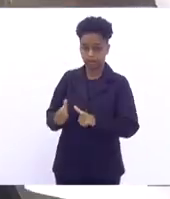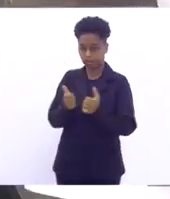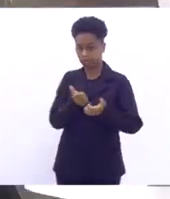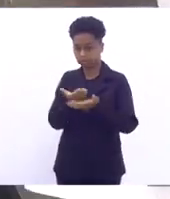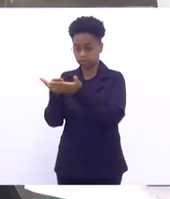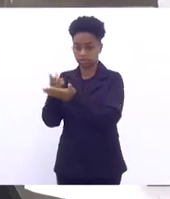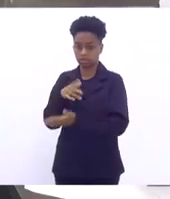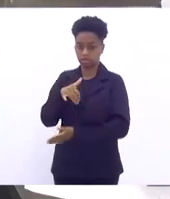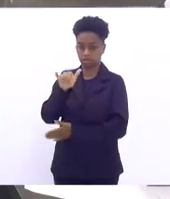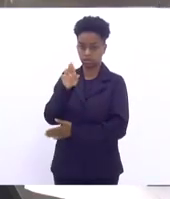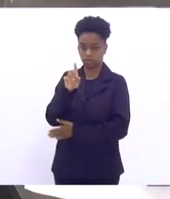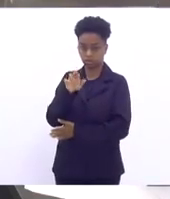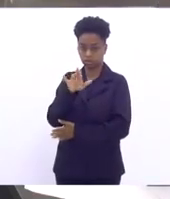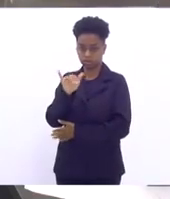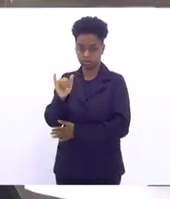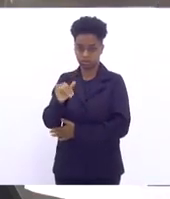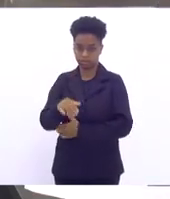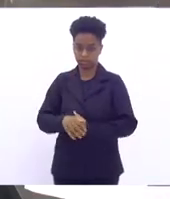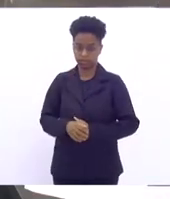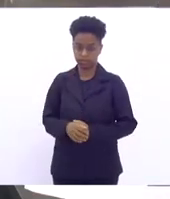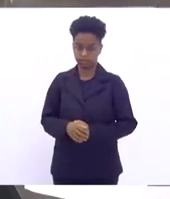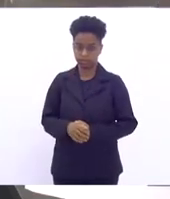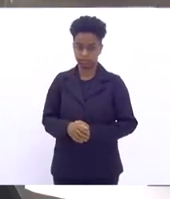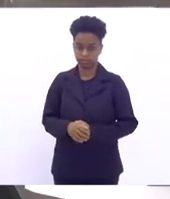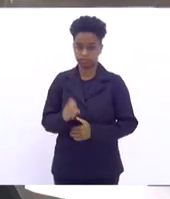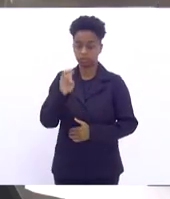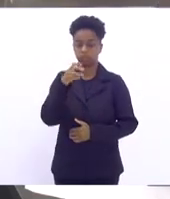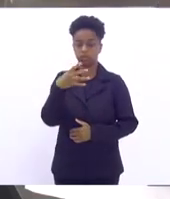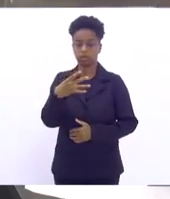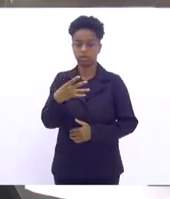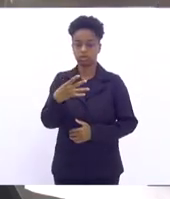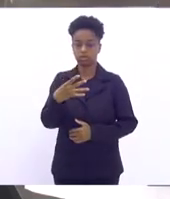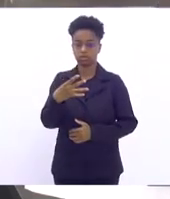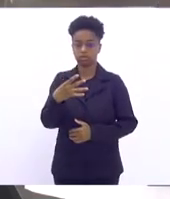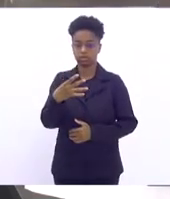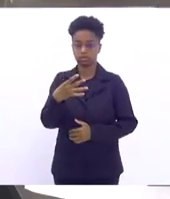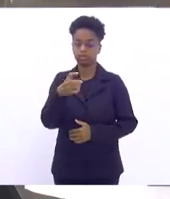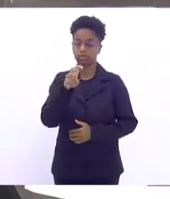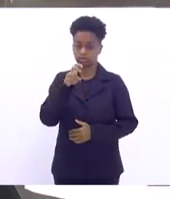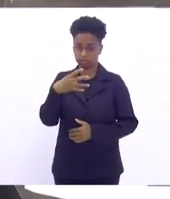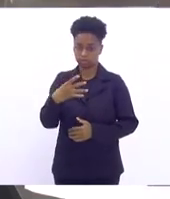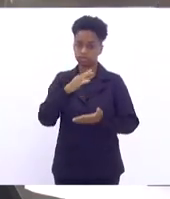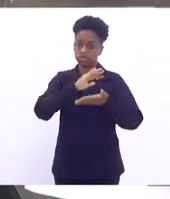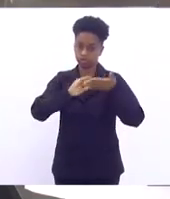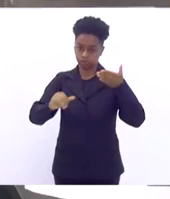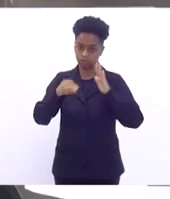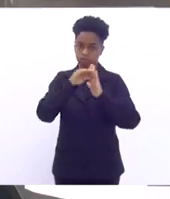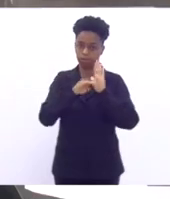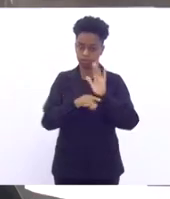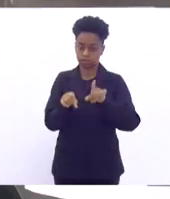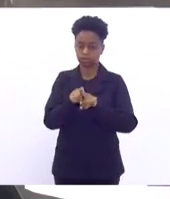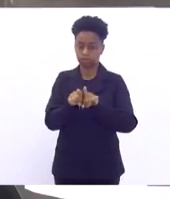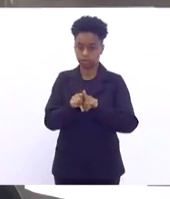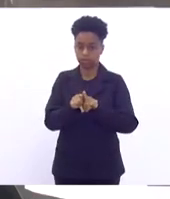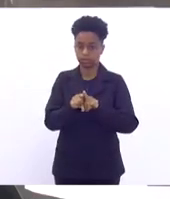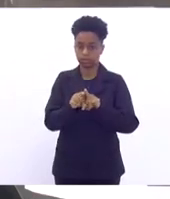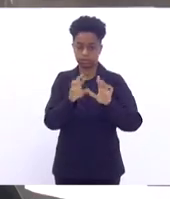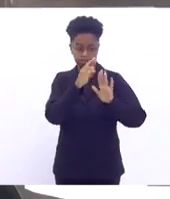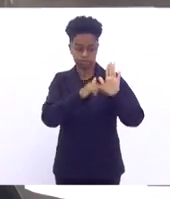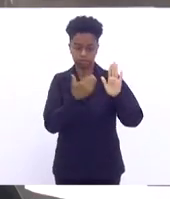Yuri 54 54 retirado de pauta também a pedido do